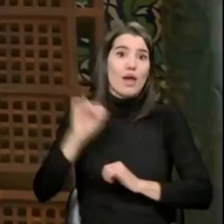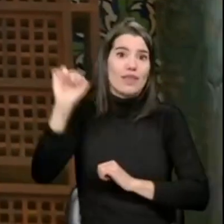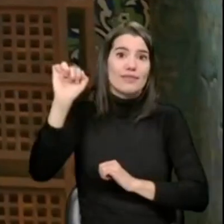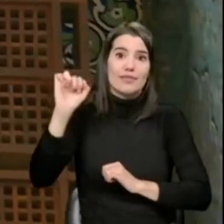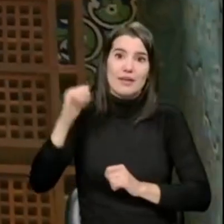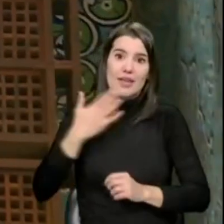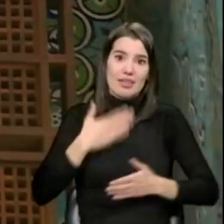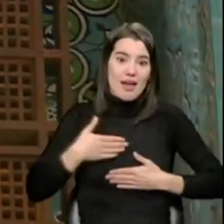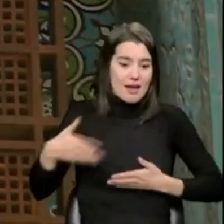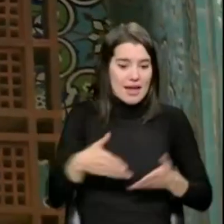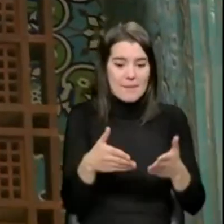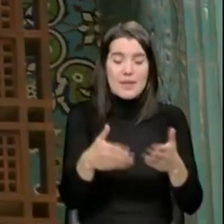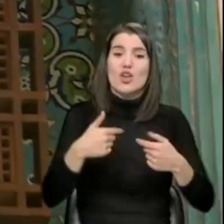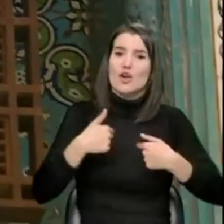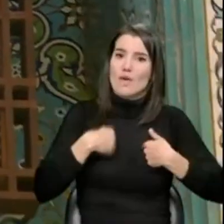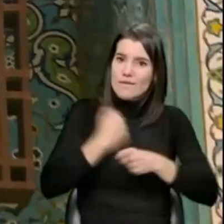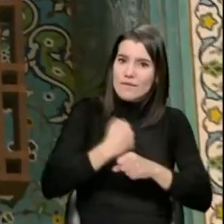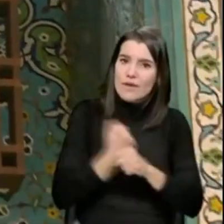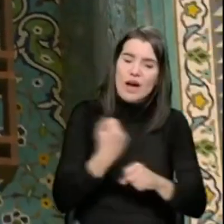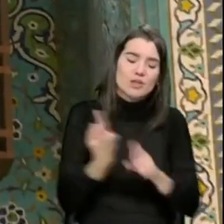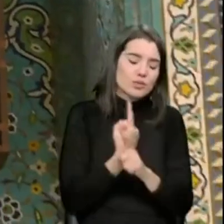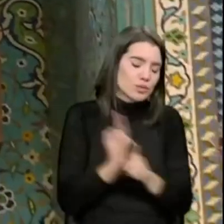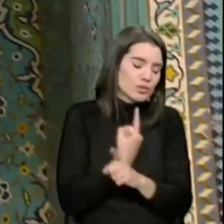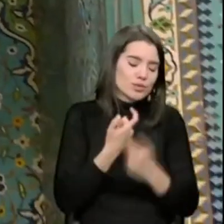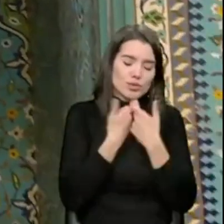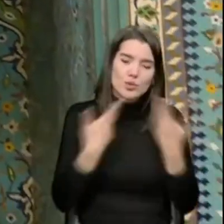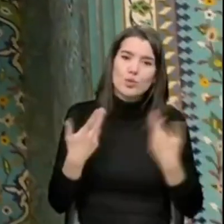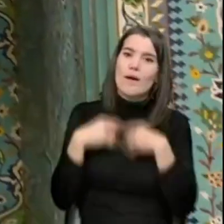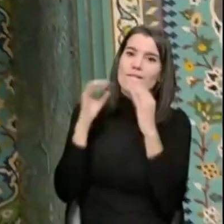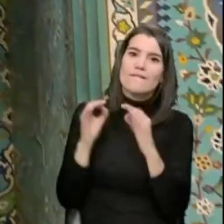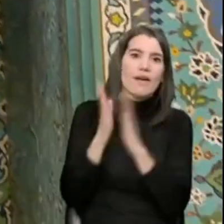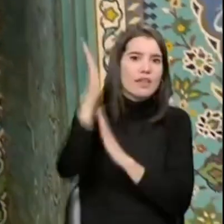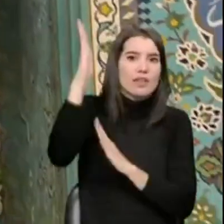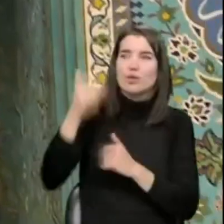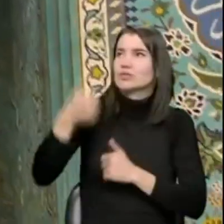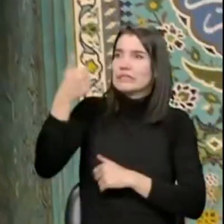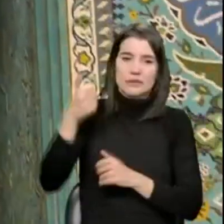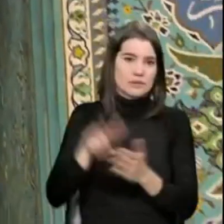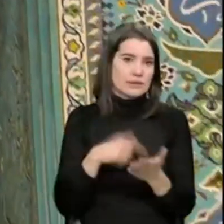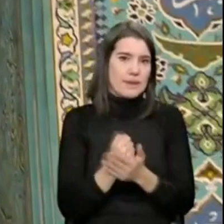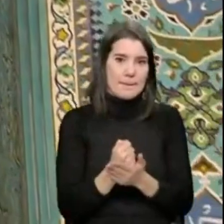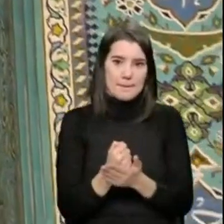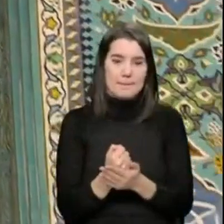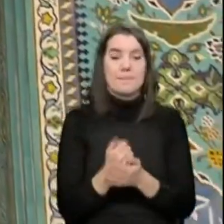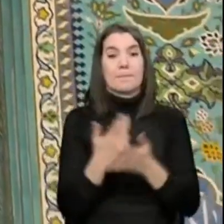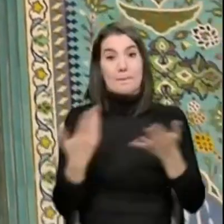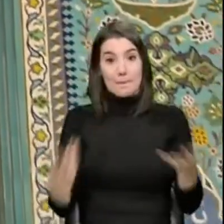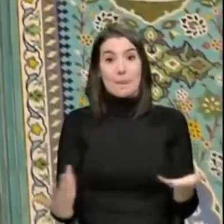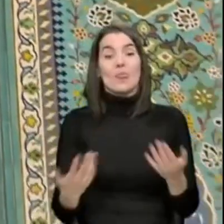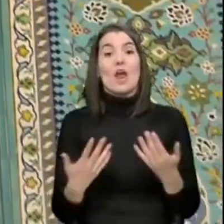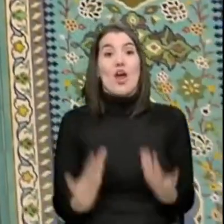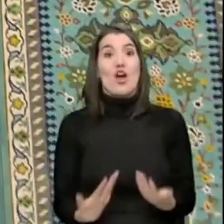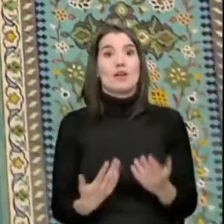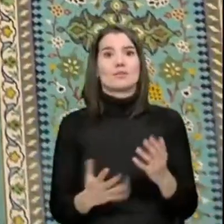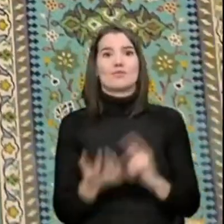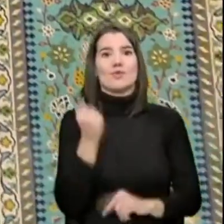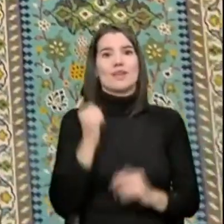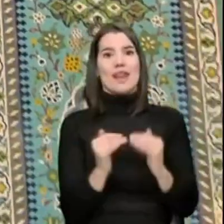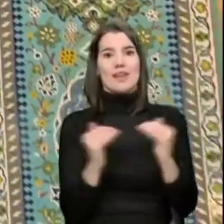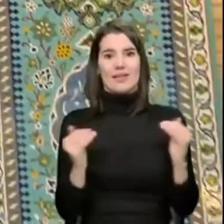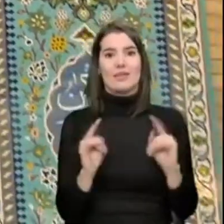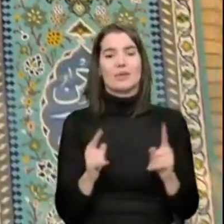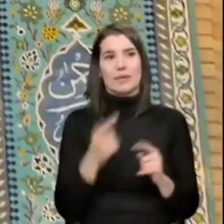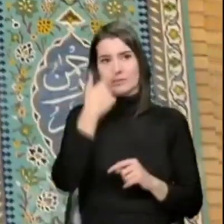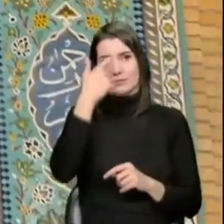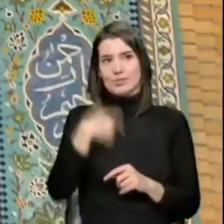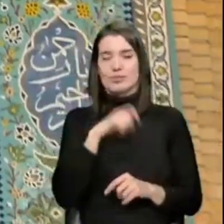ele faz as coisas e é para Deus que ele deve efetivamente agradar. Depois, para chegarmos a este nível, ou seja, para que realmente uma